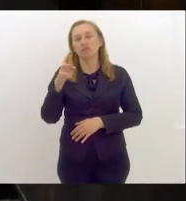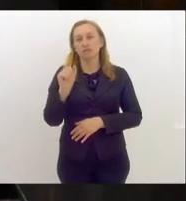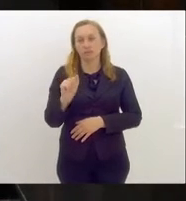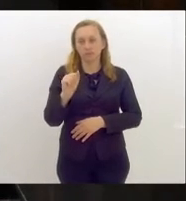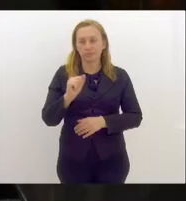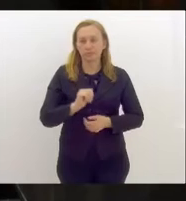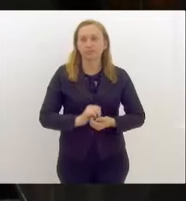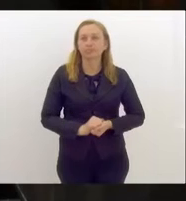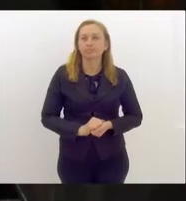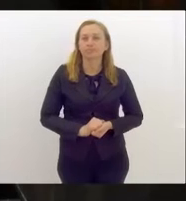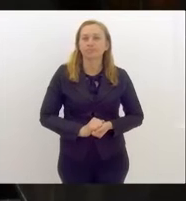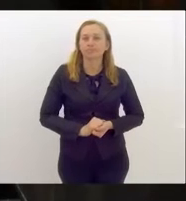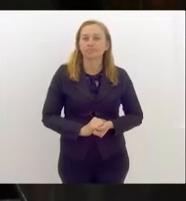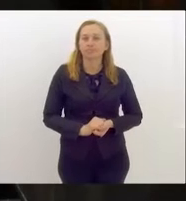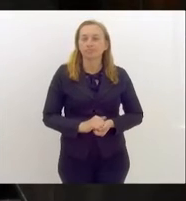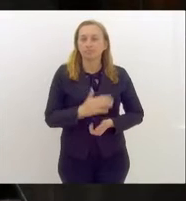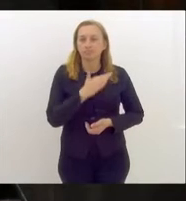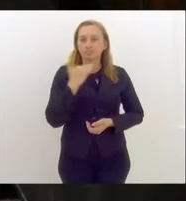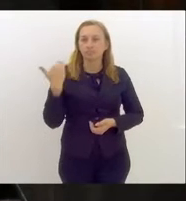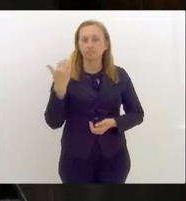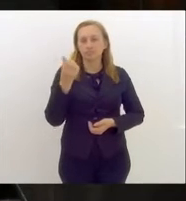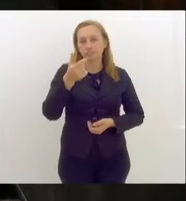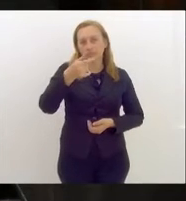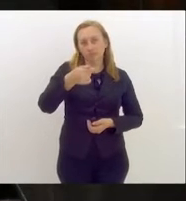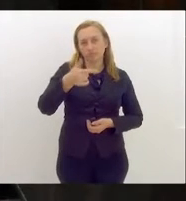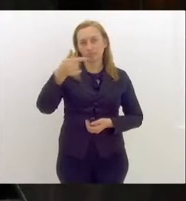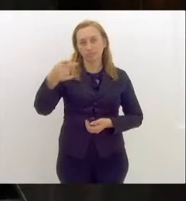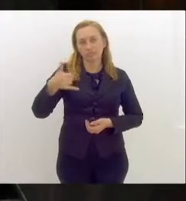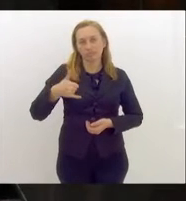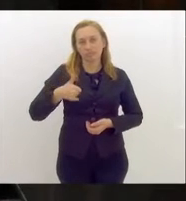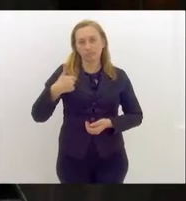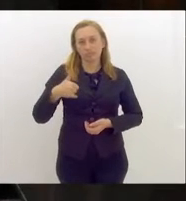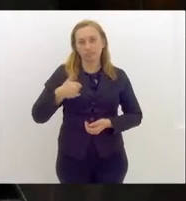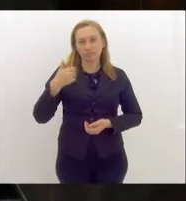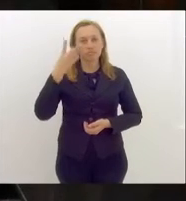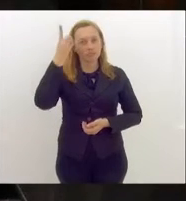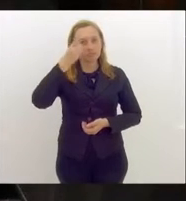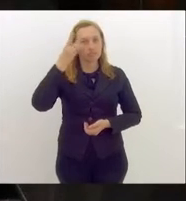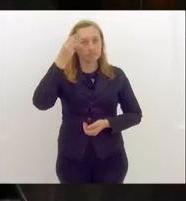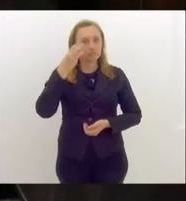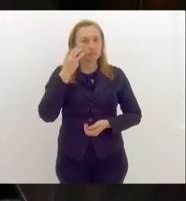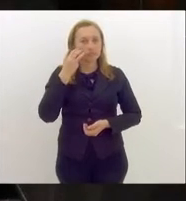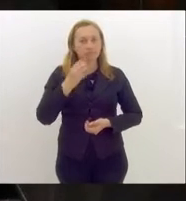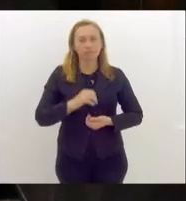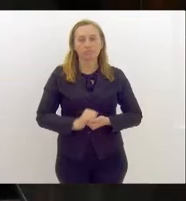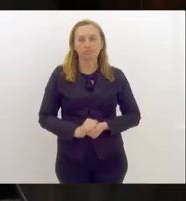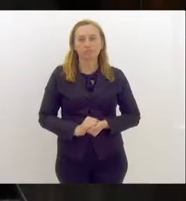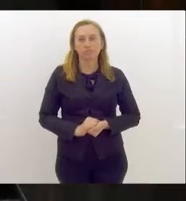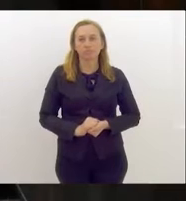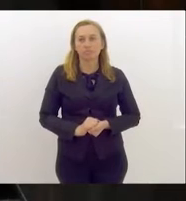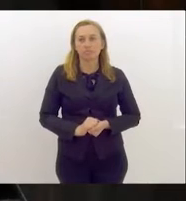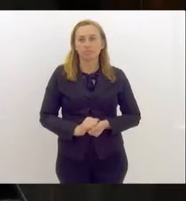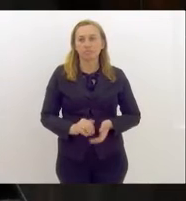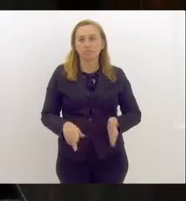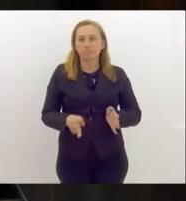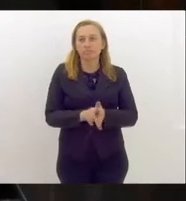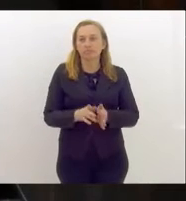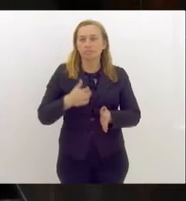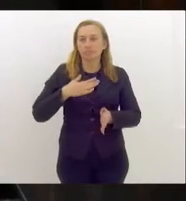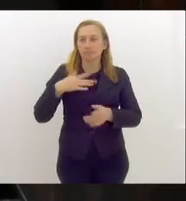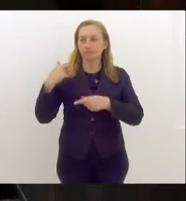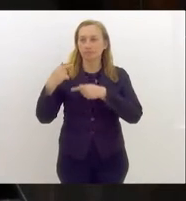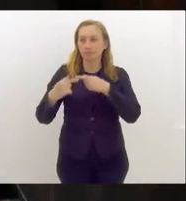Gal Costa morreu aos 77 anos Deputado valdecânia pertence a minha